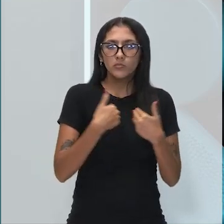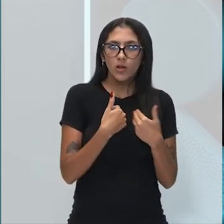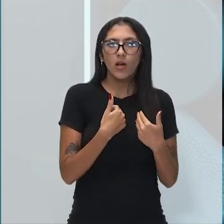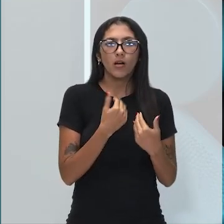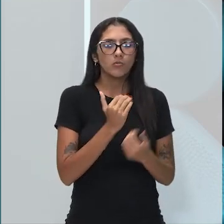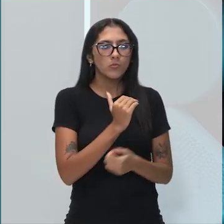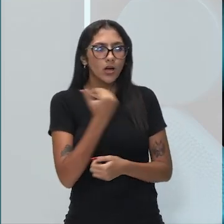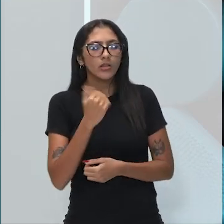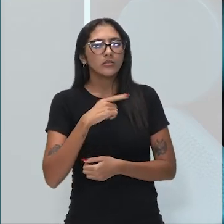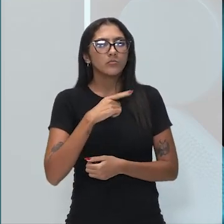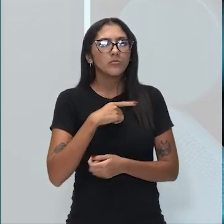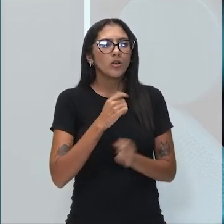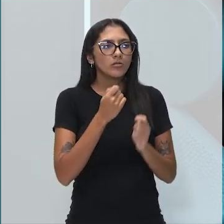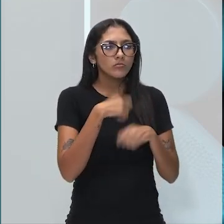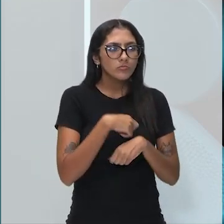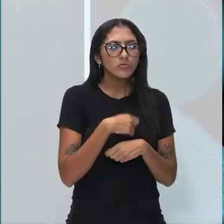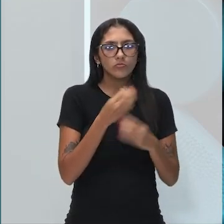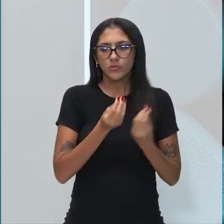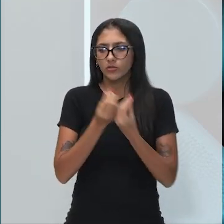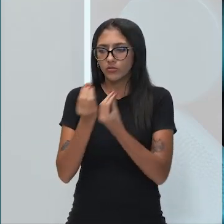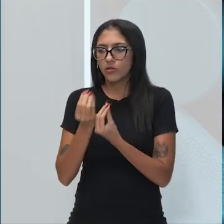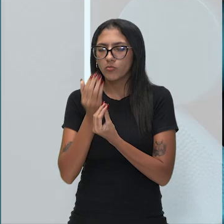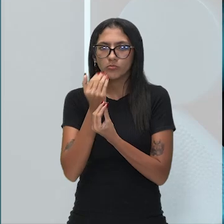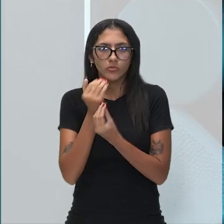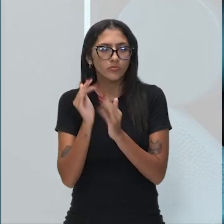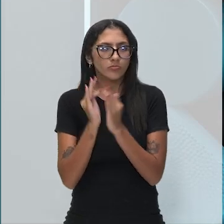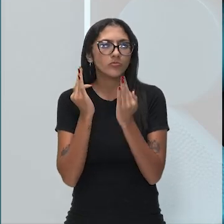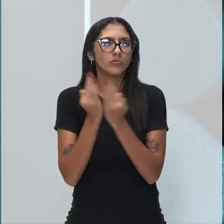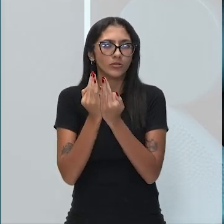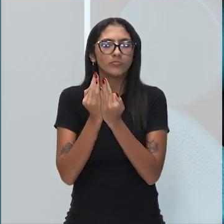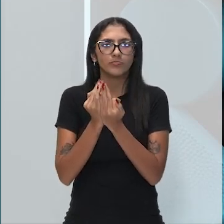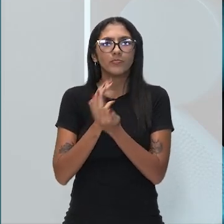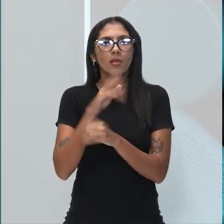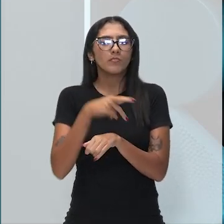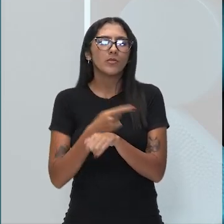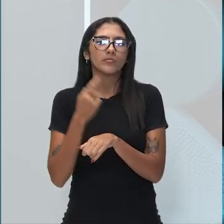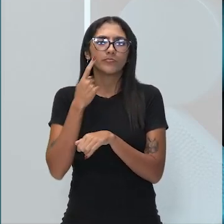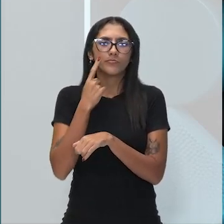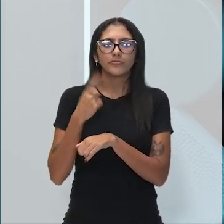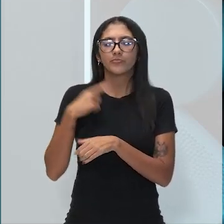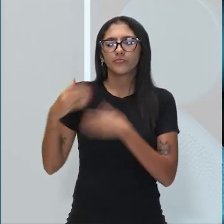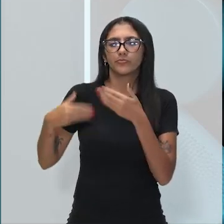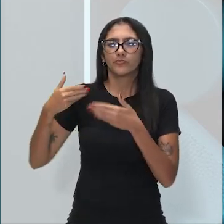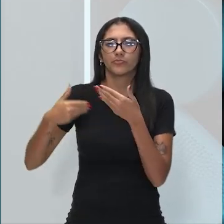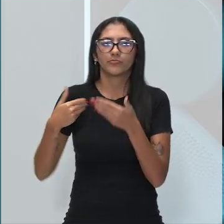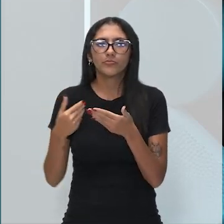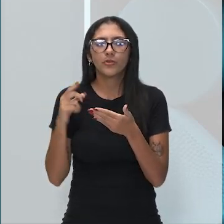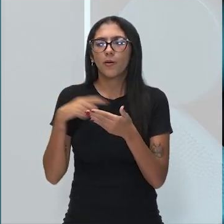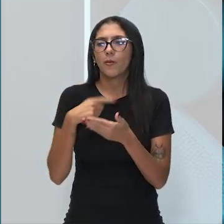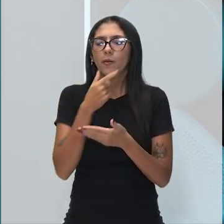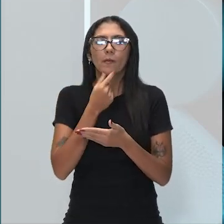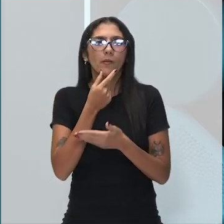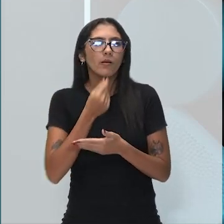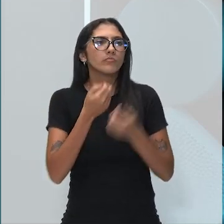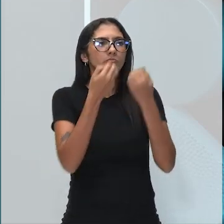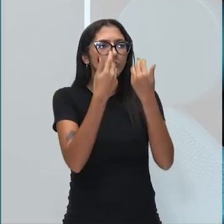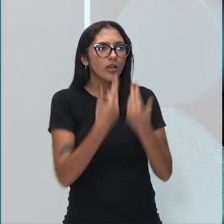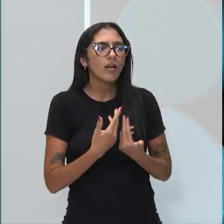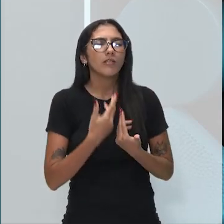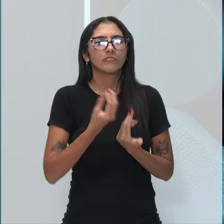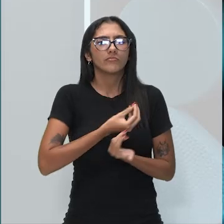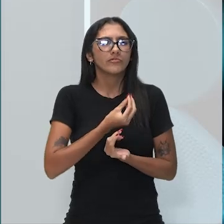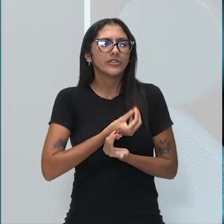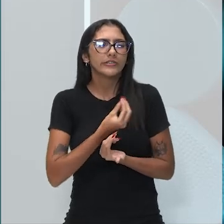comer, né, para alimentar os filhos. E quando o dono encontra e descobre, mesmo o Chico Bento contando a história de vida dele,